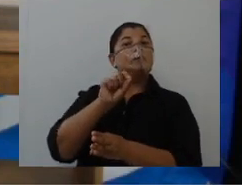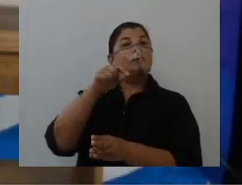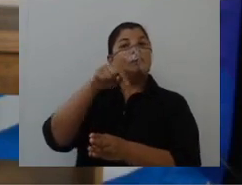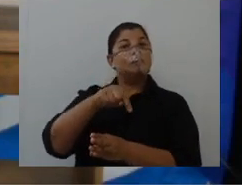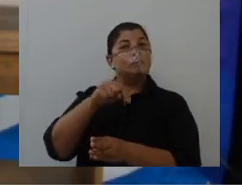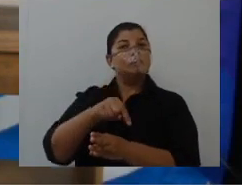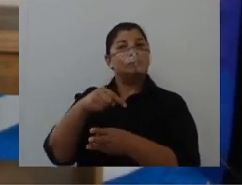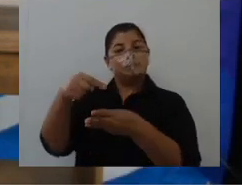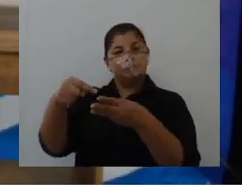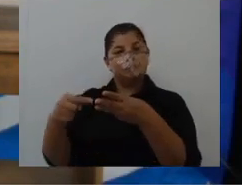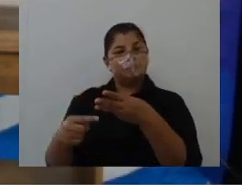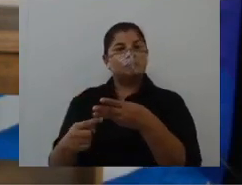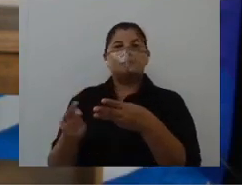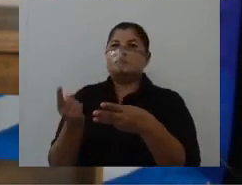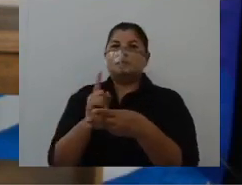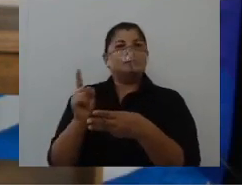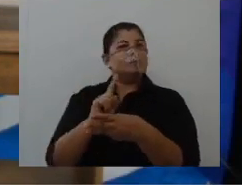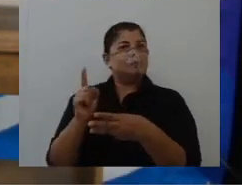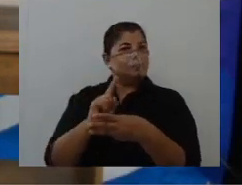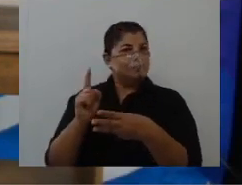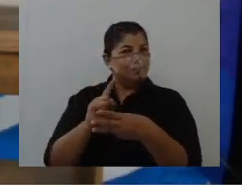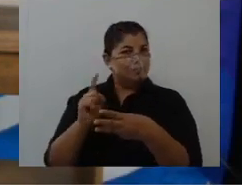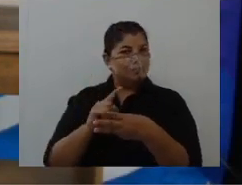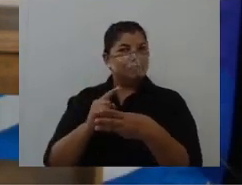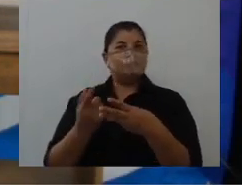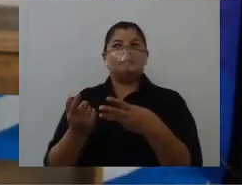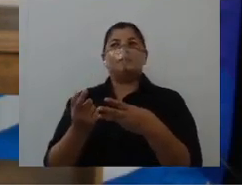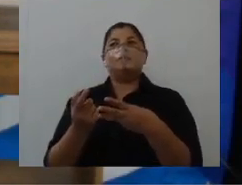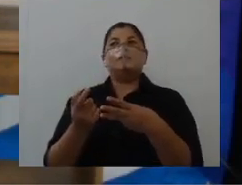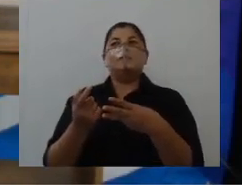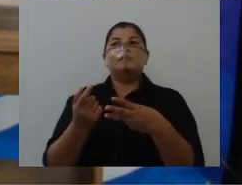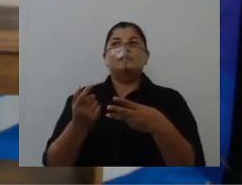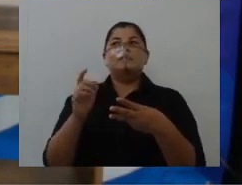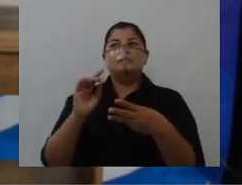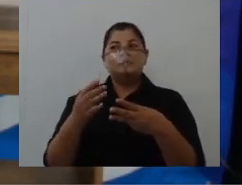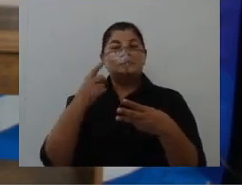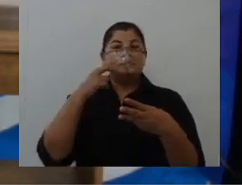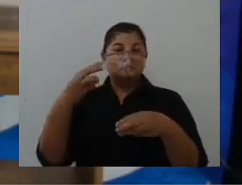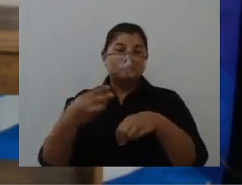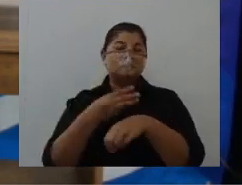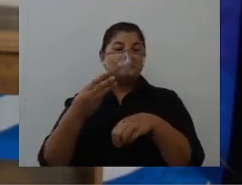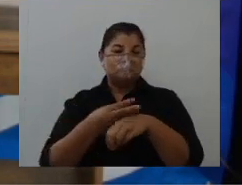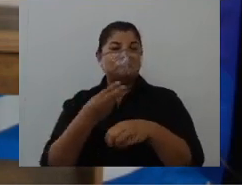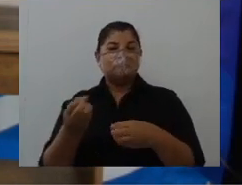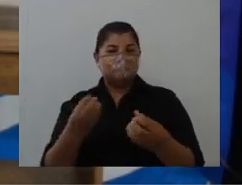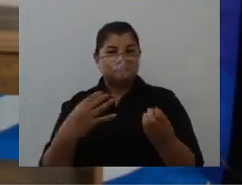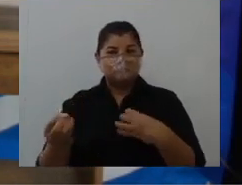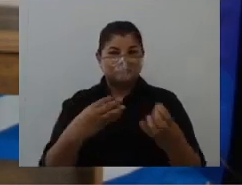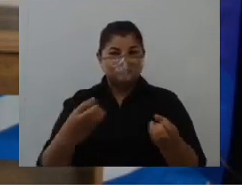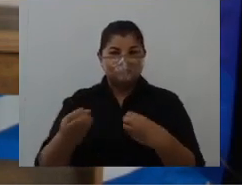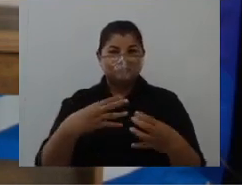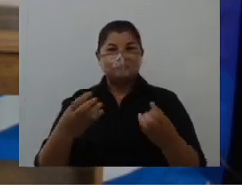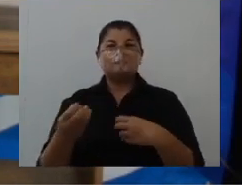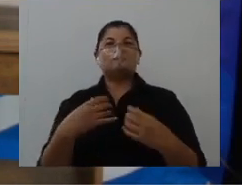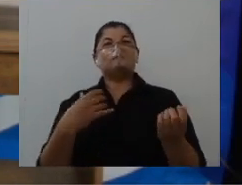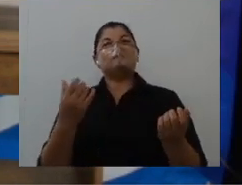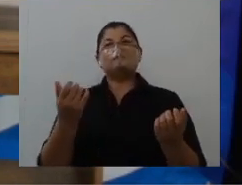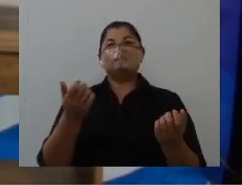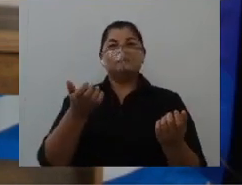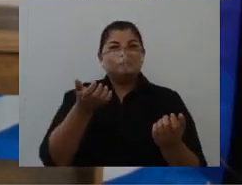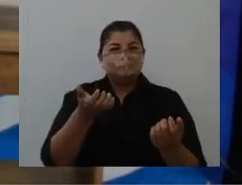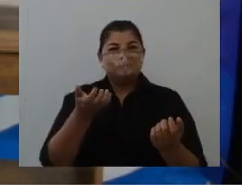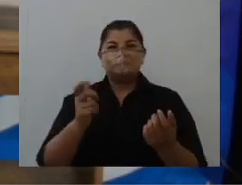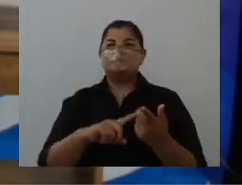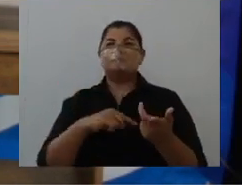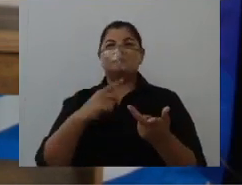épico? É o lírico? É o gênero... Peguei meu celular aqui, já para ver as mensagens de vocês, hein? Vão interagindo aí, vão interagindo com a gente, tá